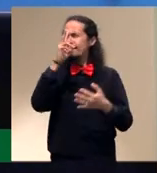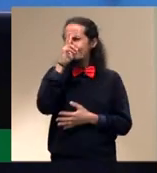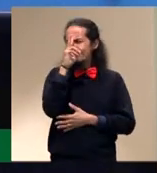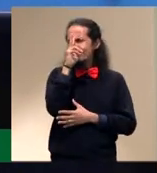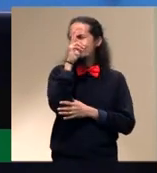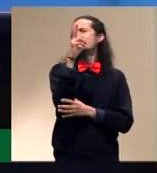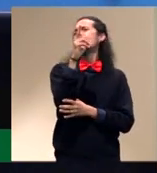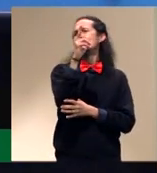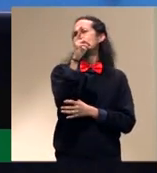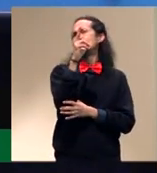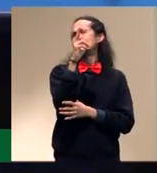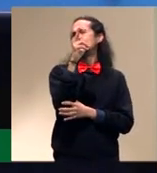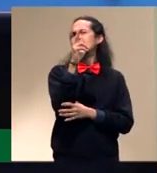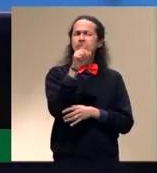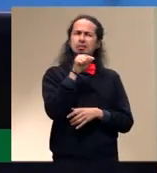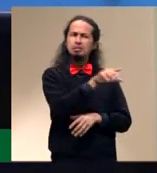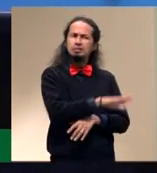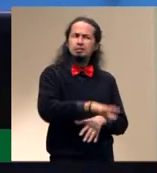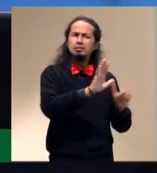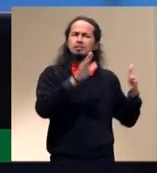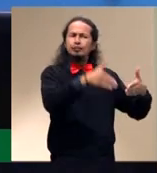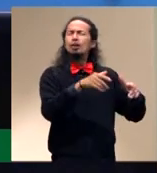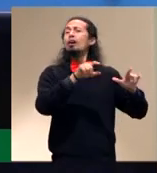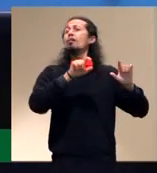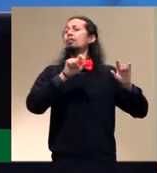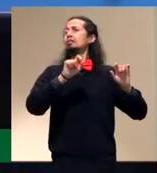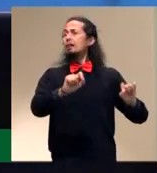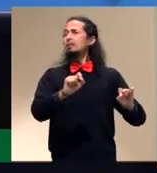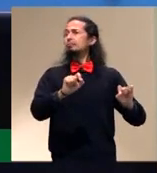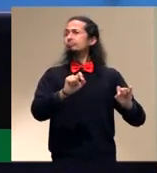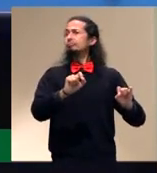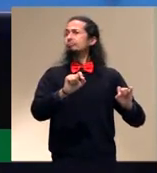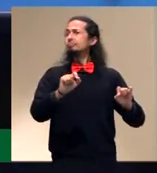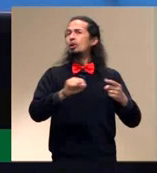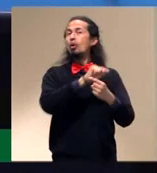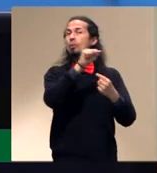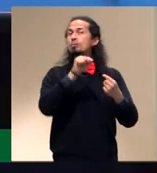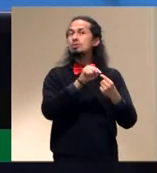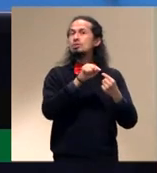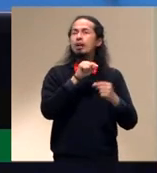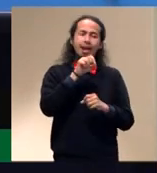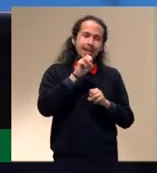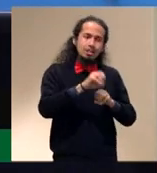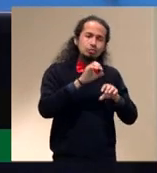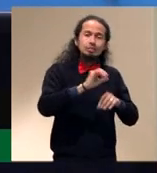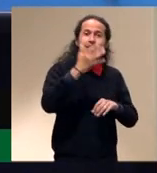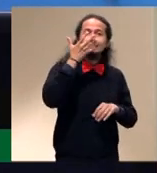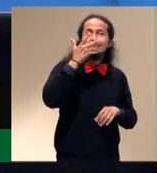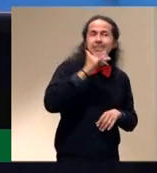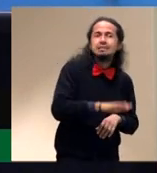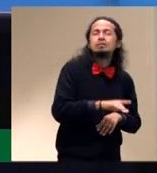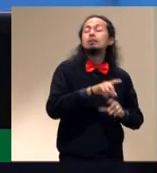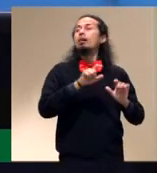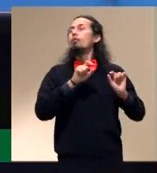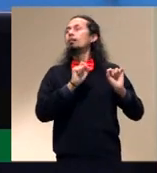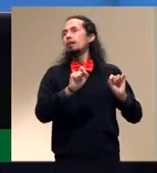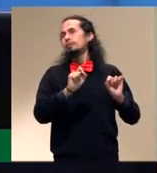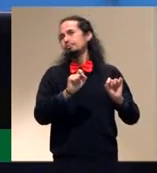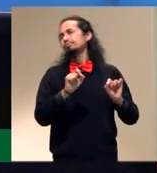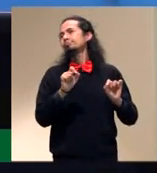essa especificidade. Qual é o objetivo da educação infantil e